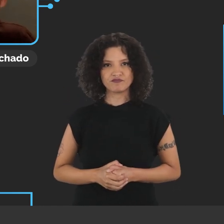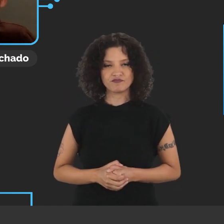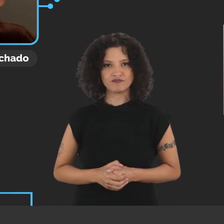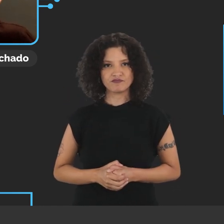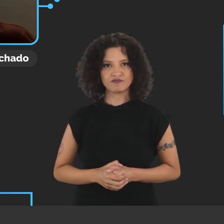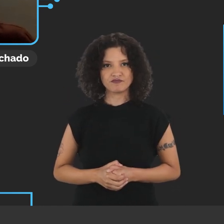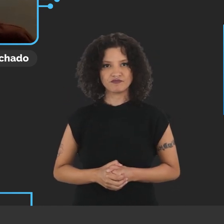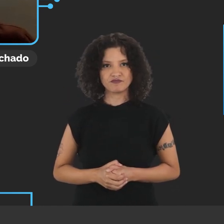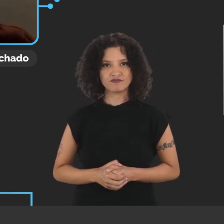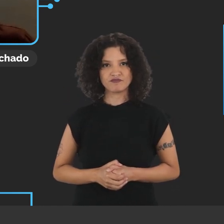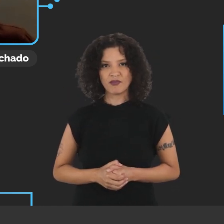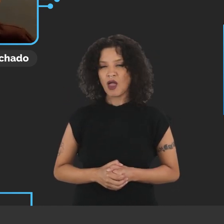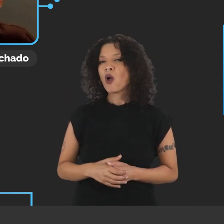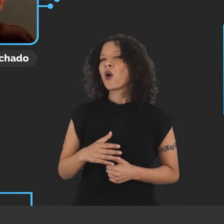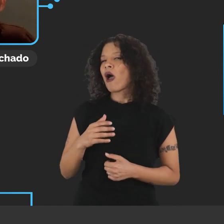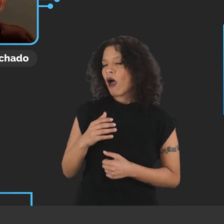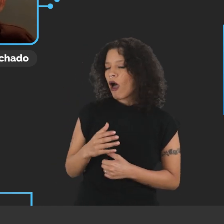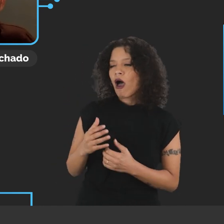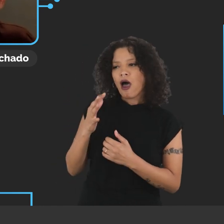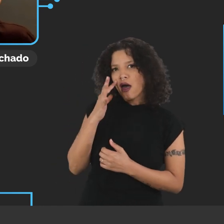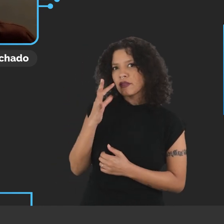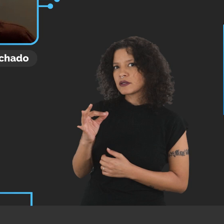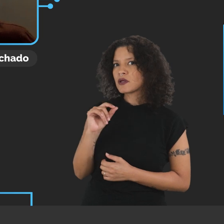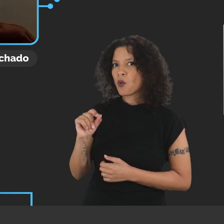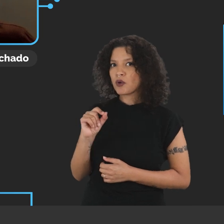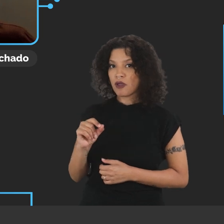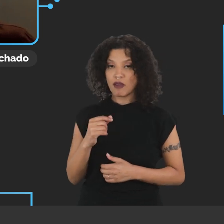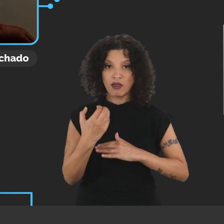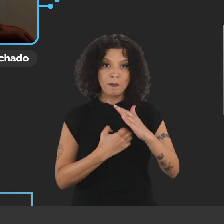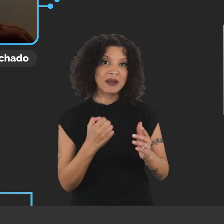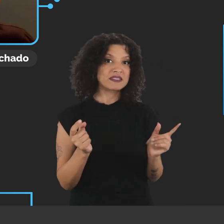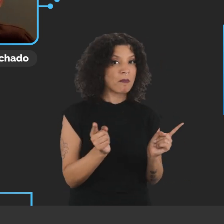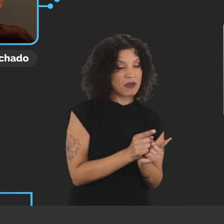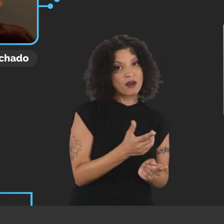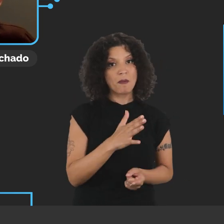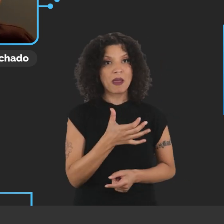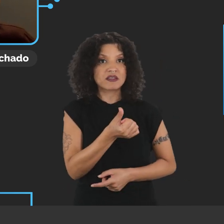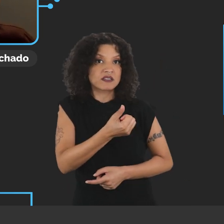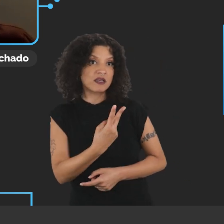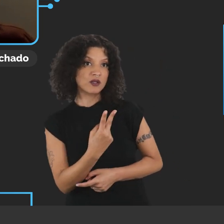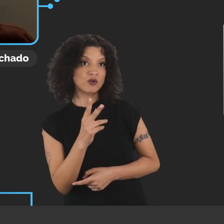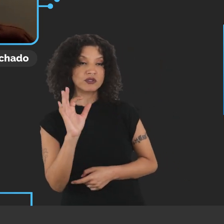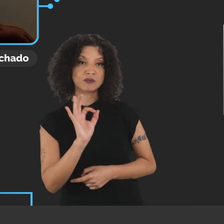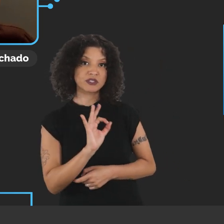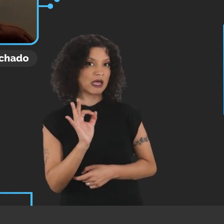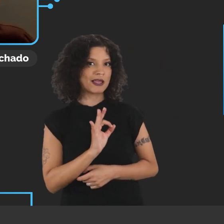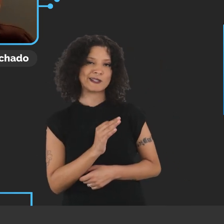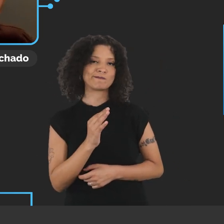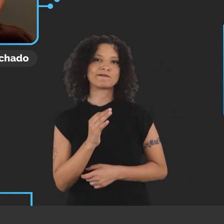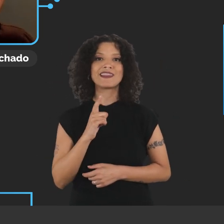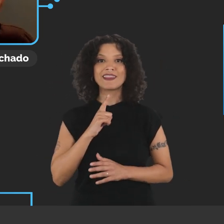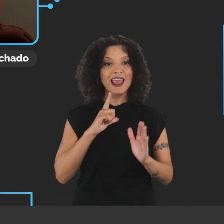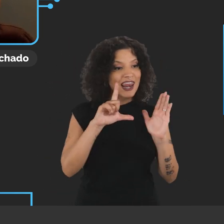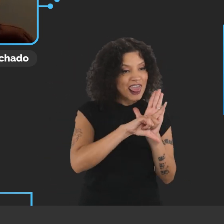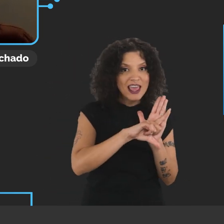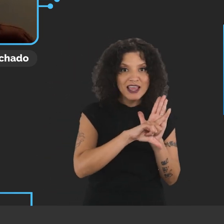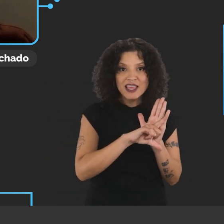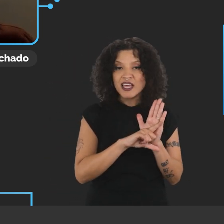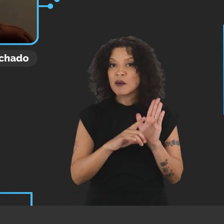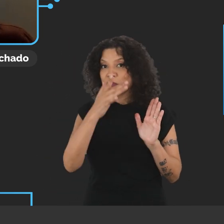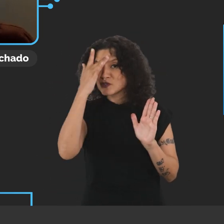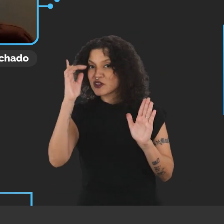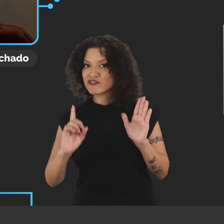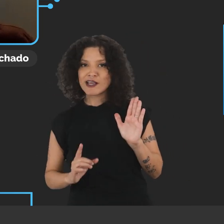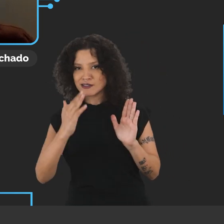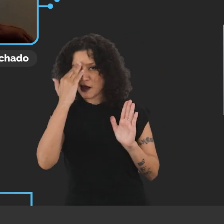o que me chama muito a atenção é esse de que 62% das pequenas e médias empresas no Brasil não cumprem a lei de inclusão para